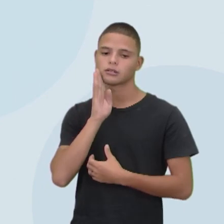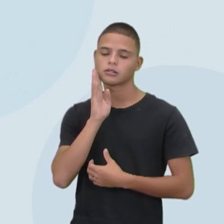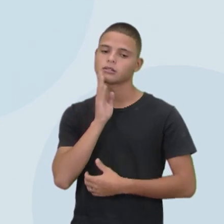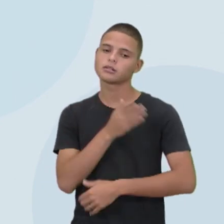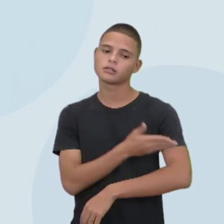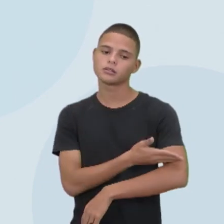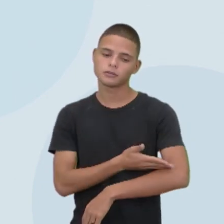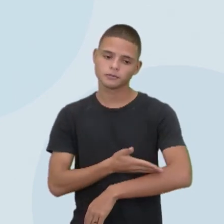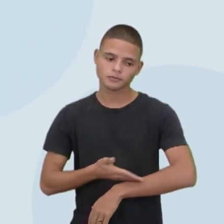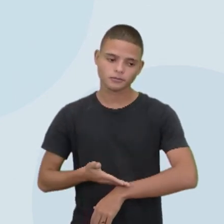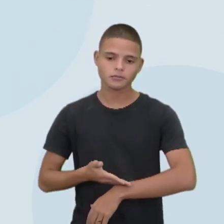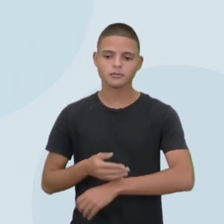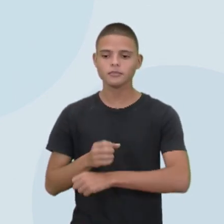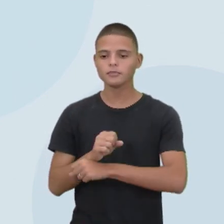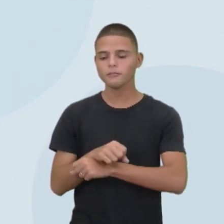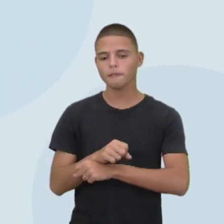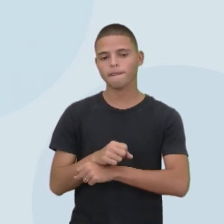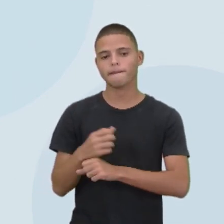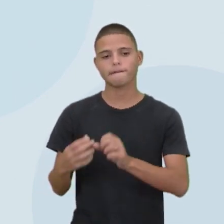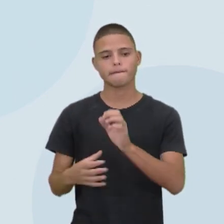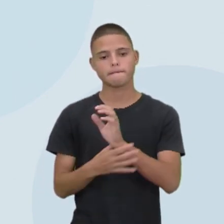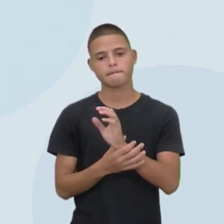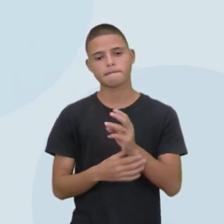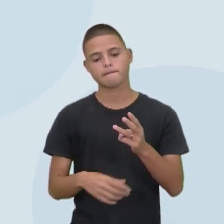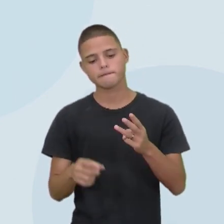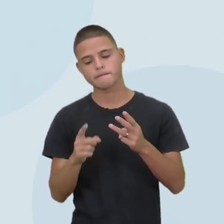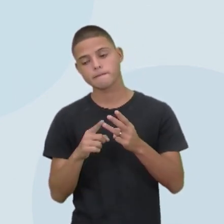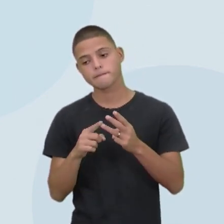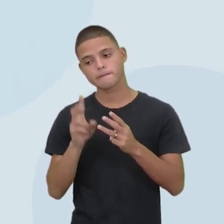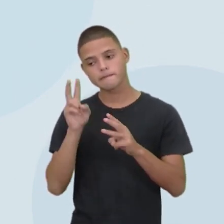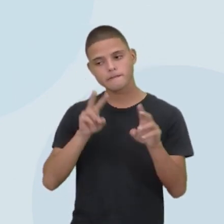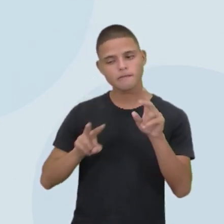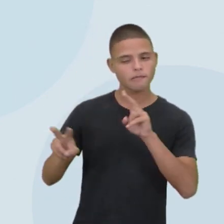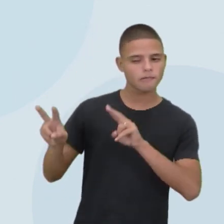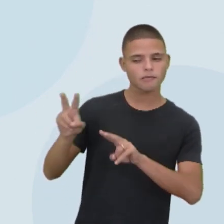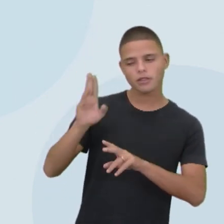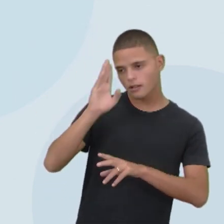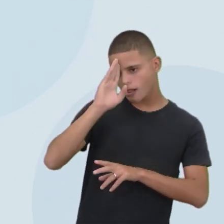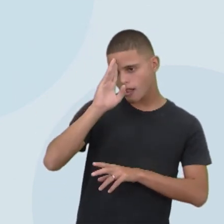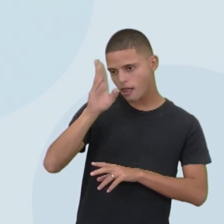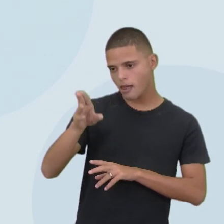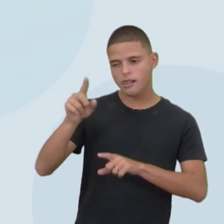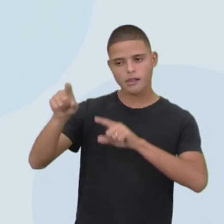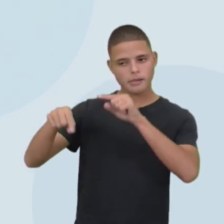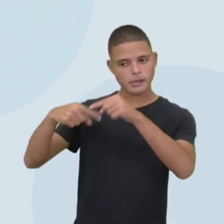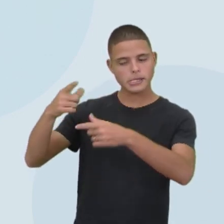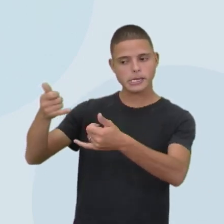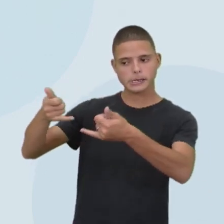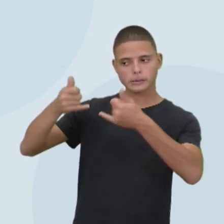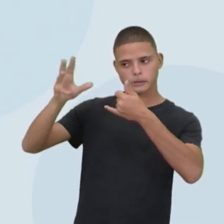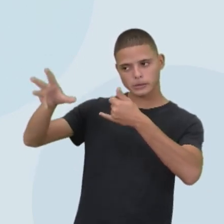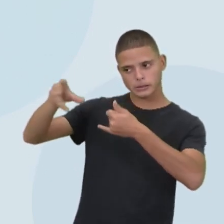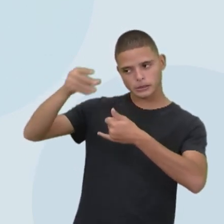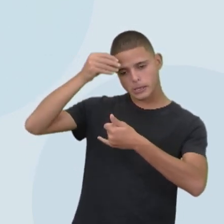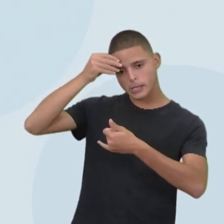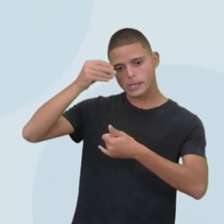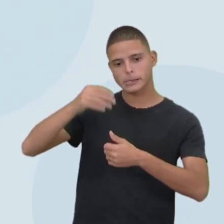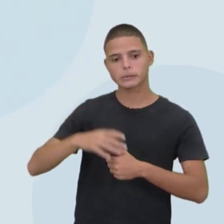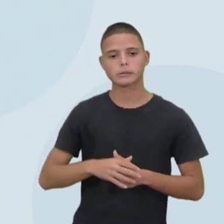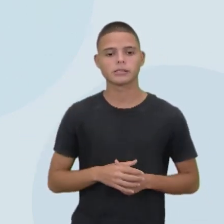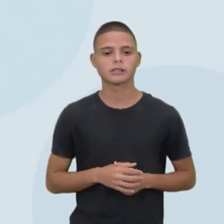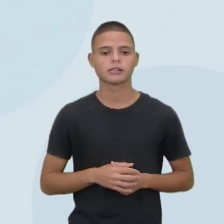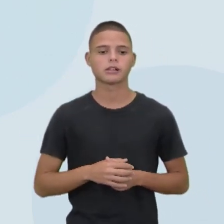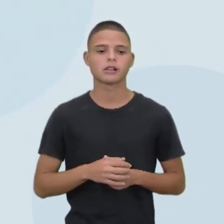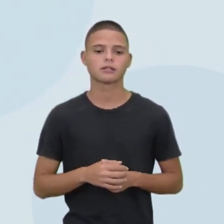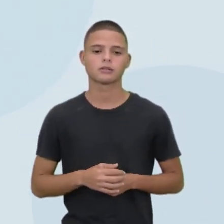comuns, até por uma questão de segurança. Observação direta, eu olho, tá? E retiro o dado que eu quero. Ok? Por